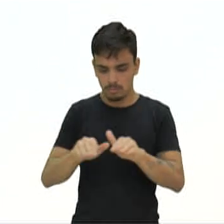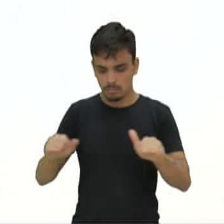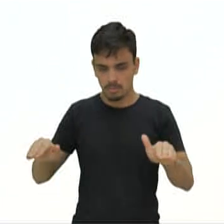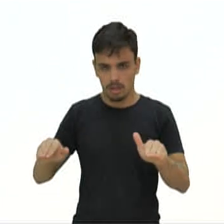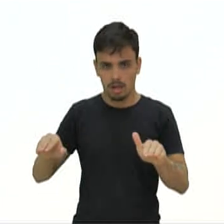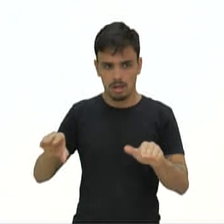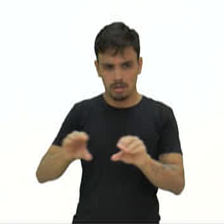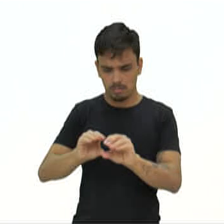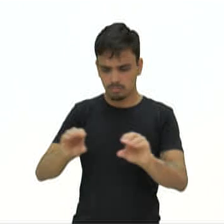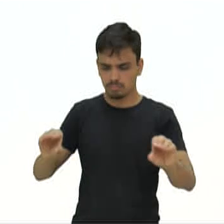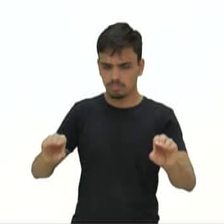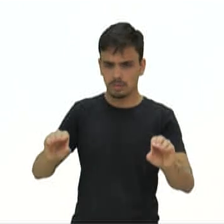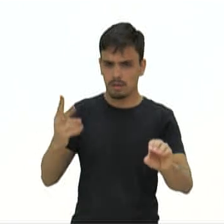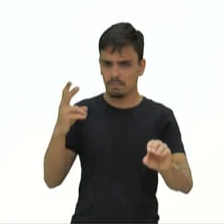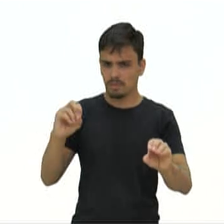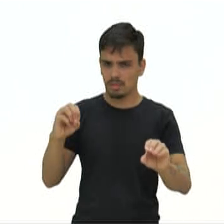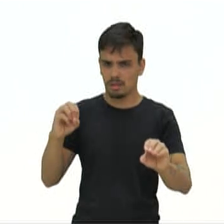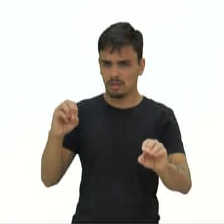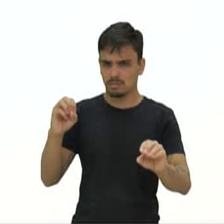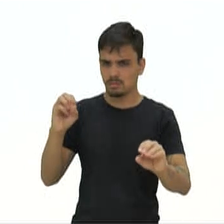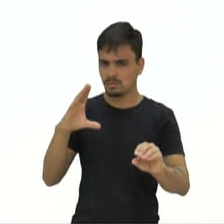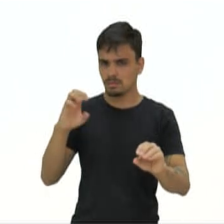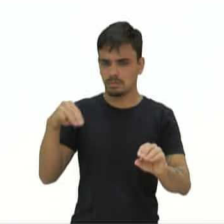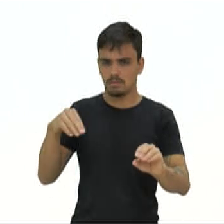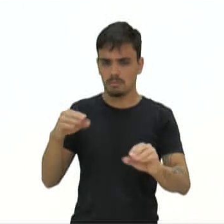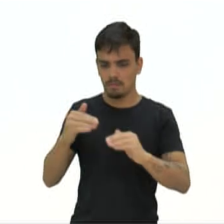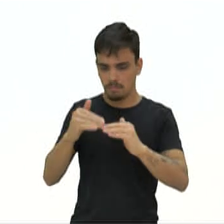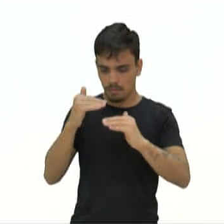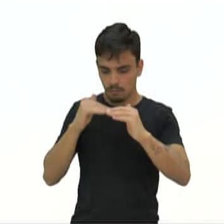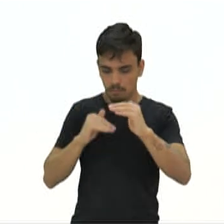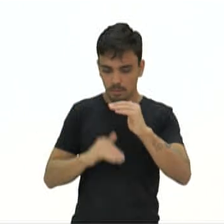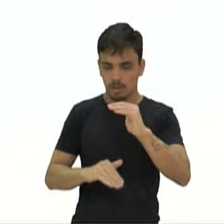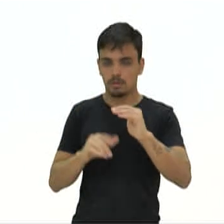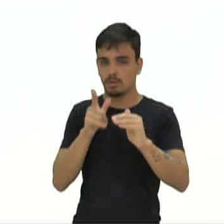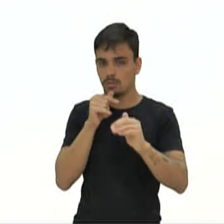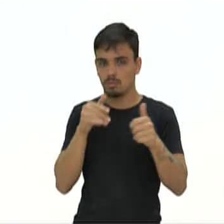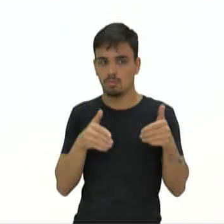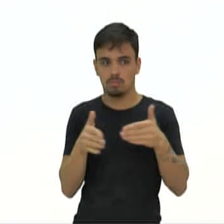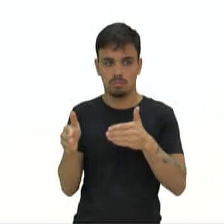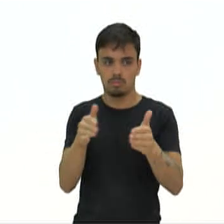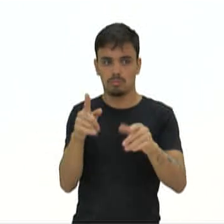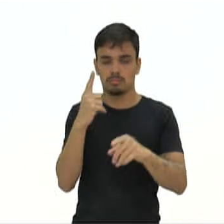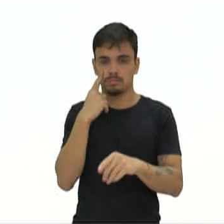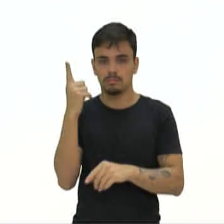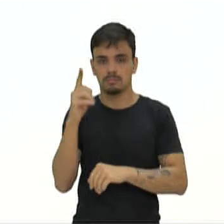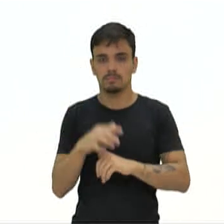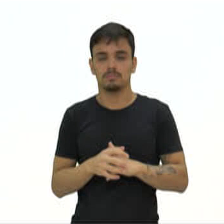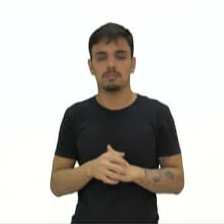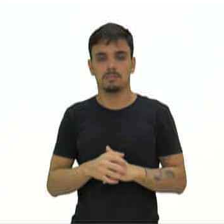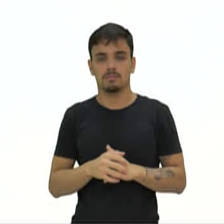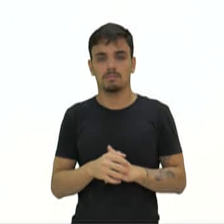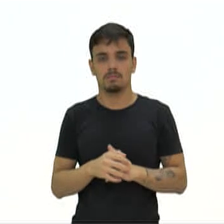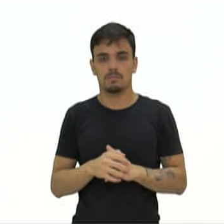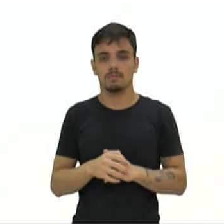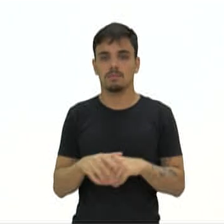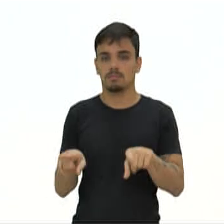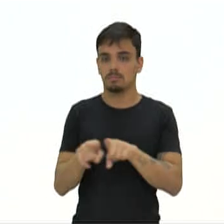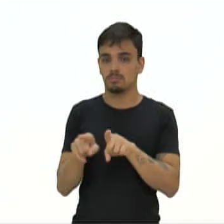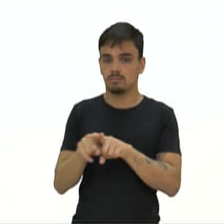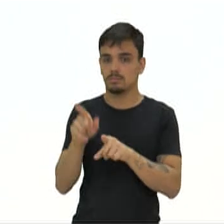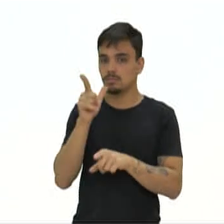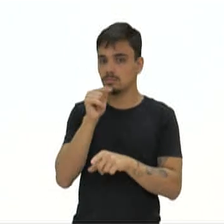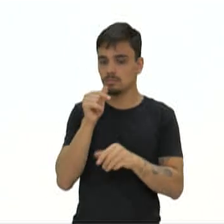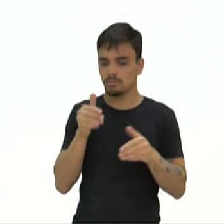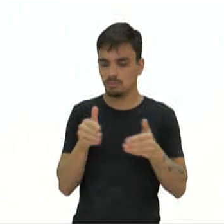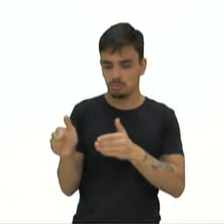aquela camada de 20 centímetros, ir para o fundo do rio. Então o rio é assoreado. A calha do rio,